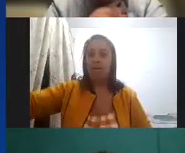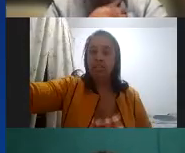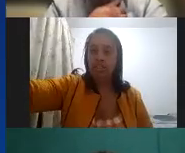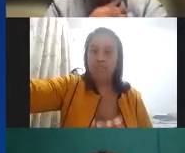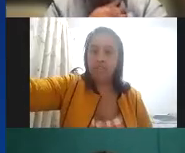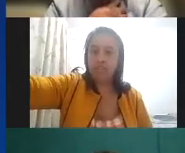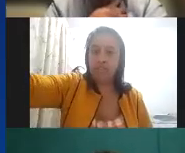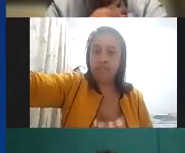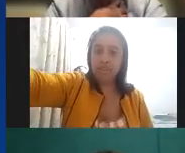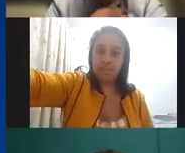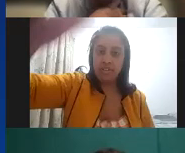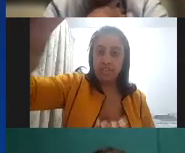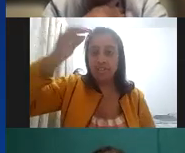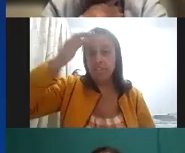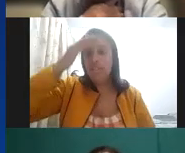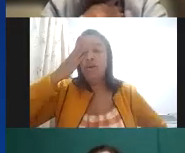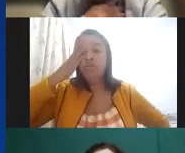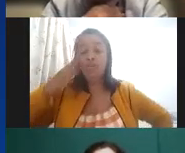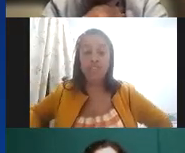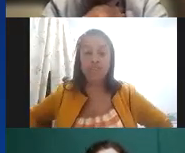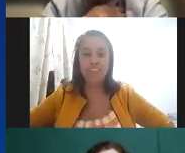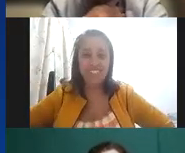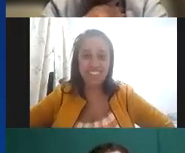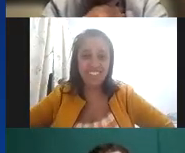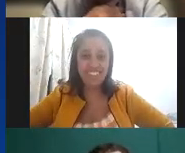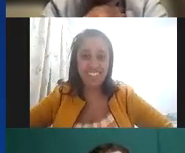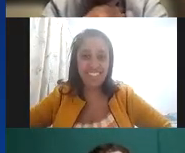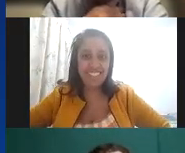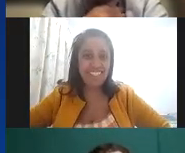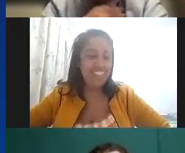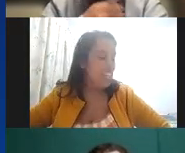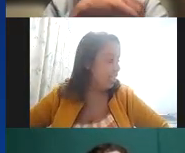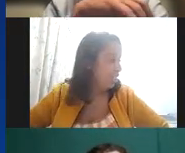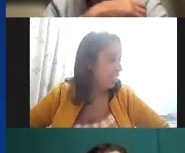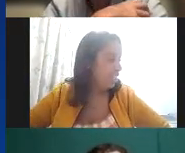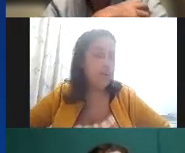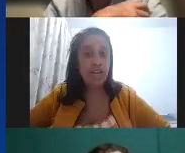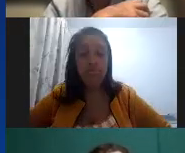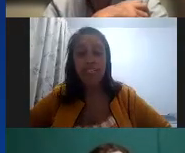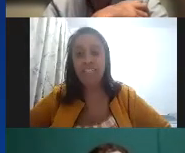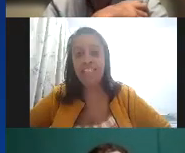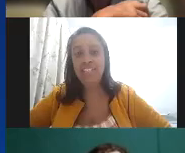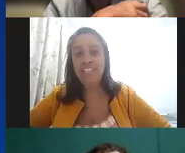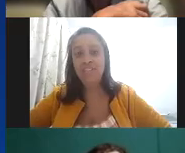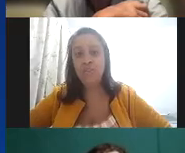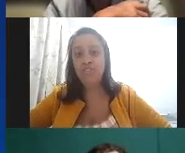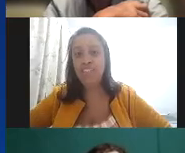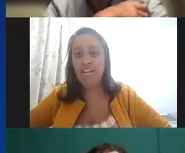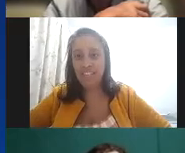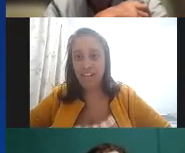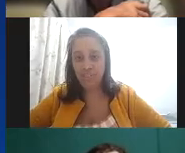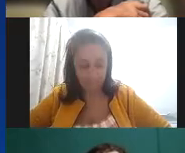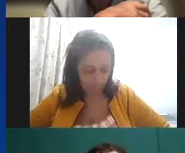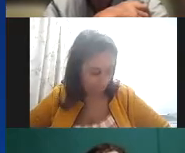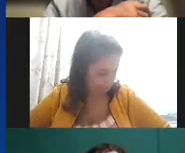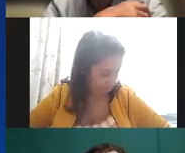gente faz um Moço, movimento. entendi osso, assim, mais. O quê? Eu entendi osso, eu tô assim, mais. Tá até inteira, Tá tem com o nada pra microfone falar. Ela vem aberto. brigando aí, eu não estou ouvindo nada